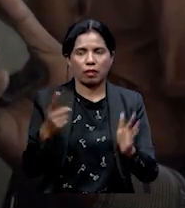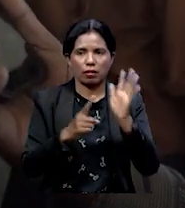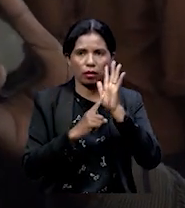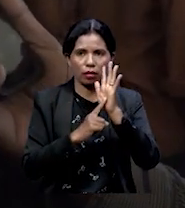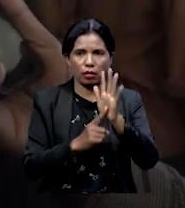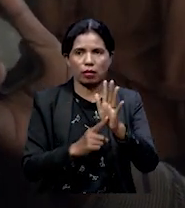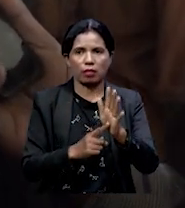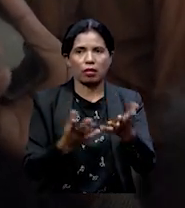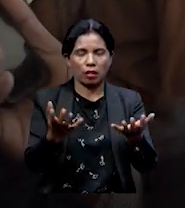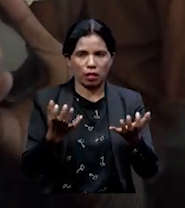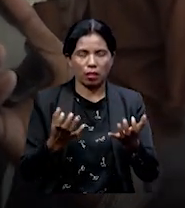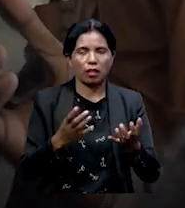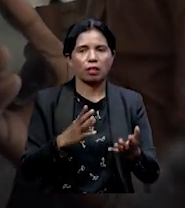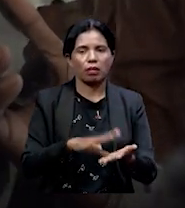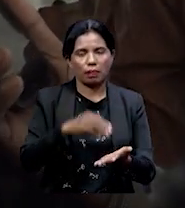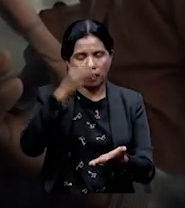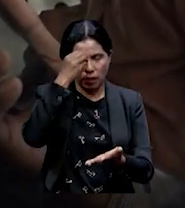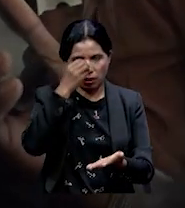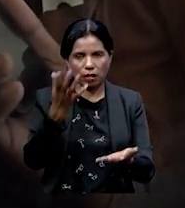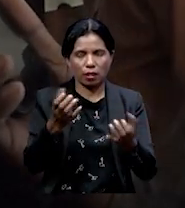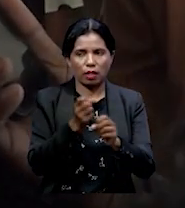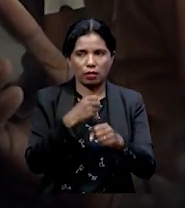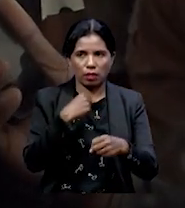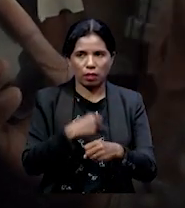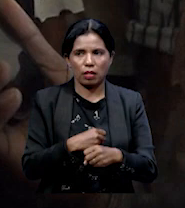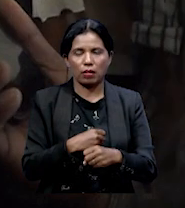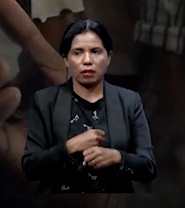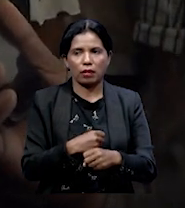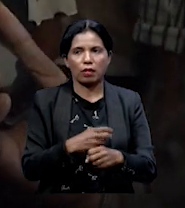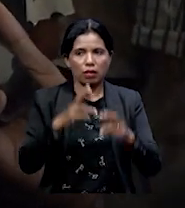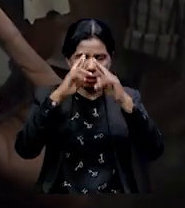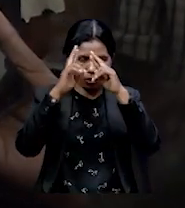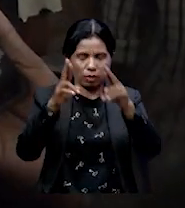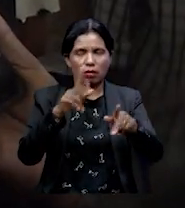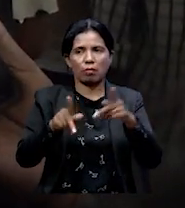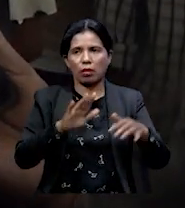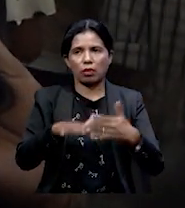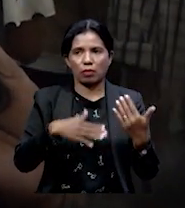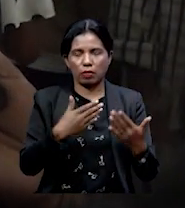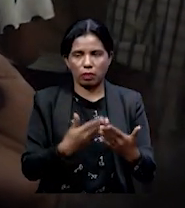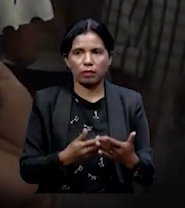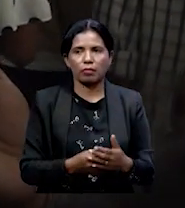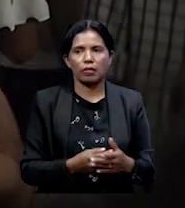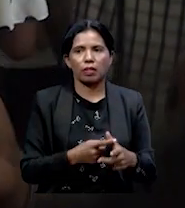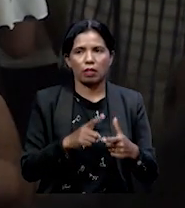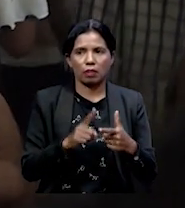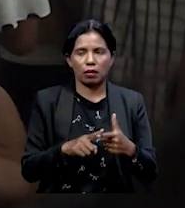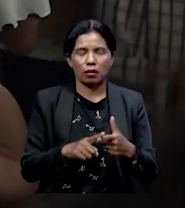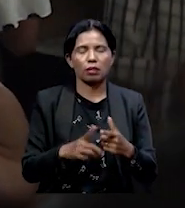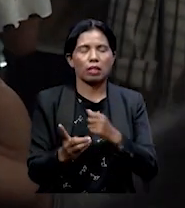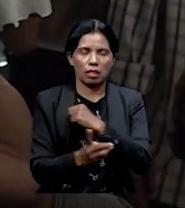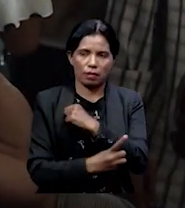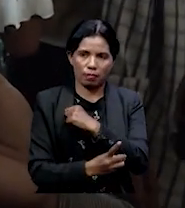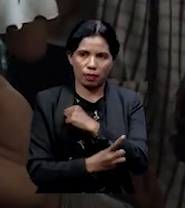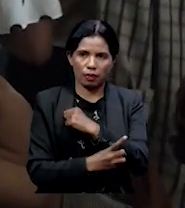e a vontade a tu aprende. A cara que a tu ralo e respeita e morro todo. Né, segundo. Terceiro, uma disciplina.